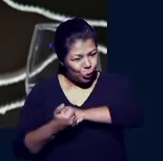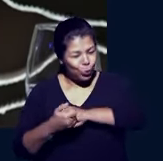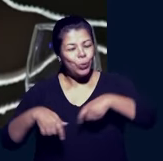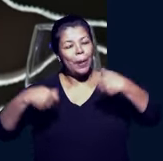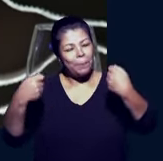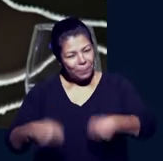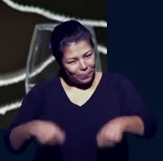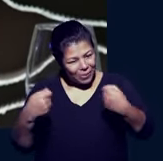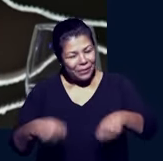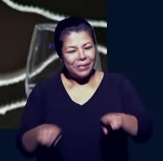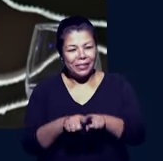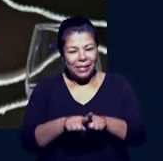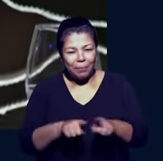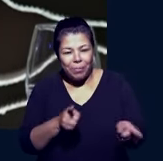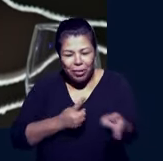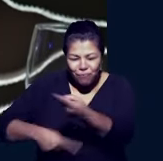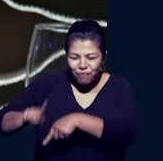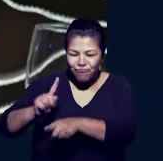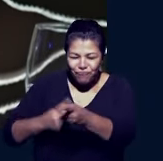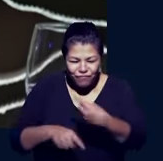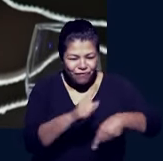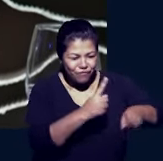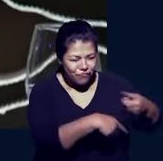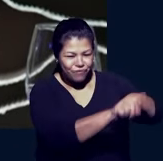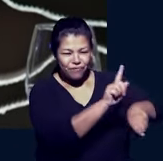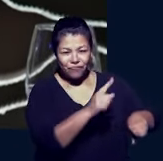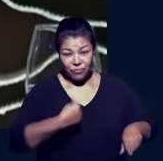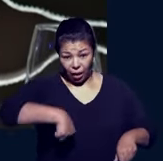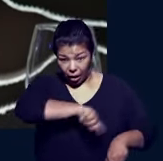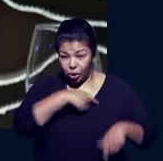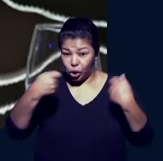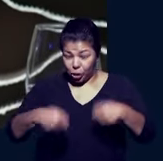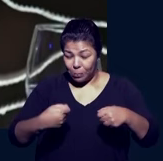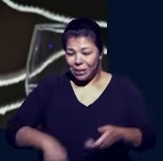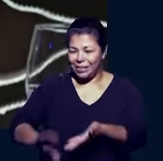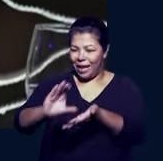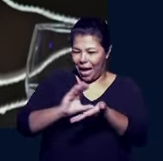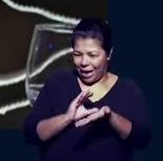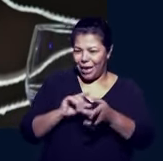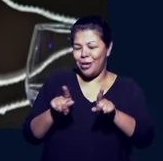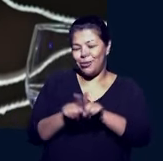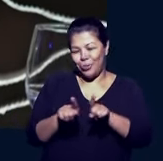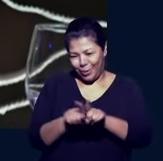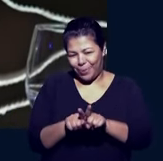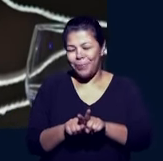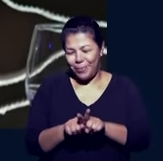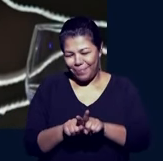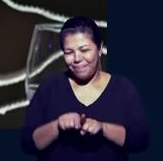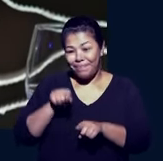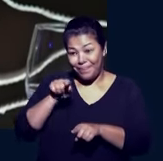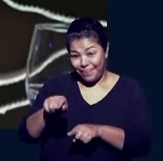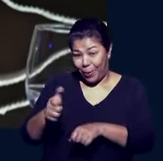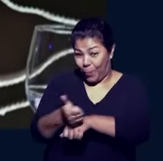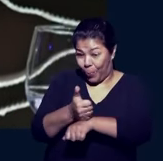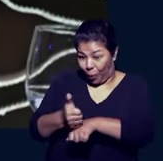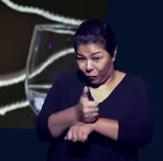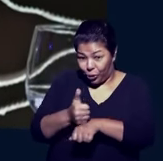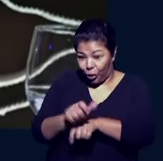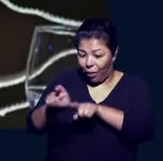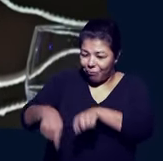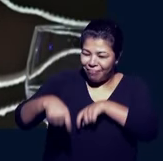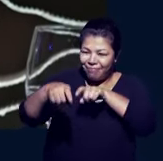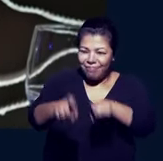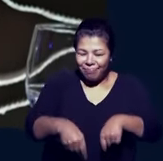mais ela precisa ser Renovada nós precisamos de crédito eh mais apurado naquilo que o o produtor precisa